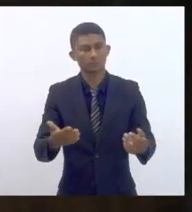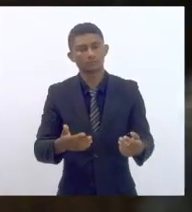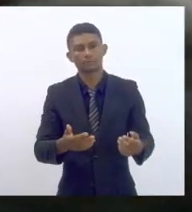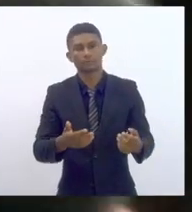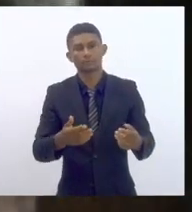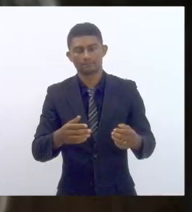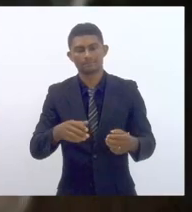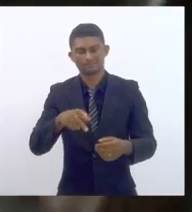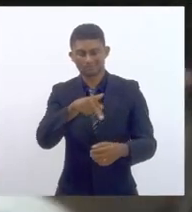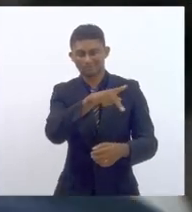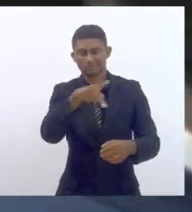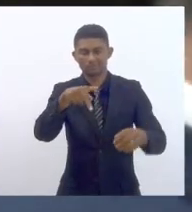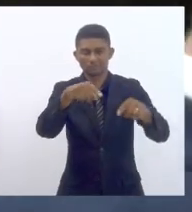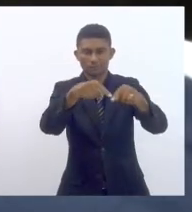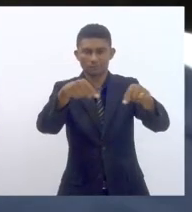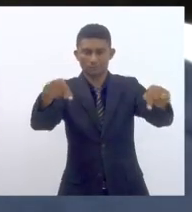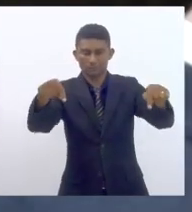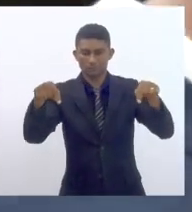na presidência,